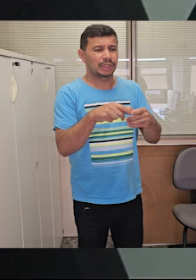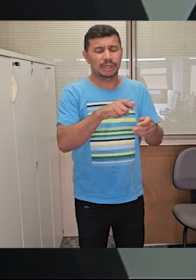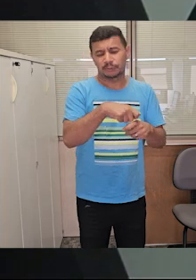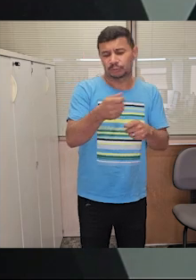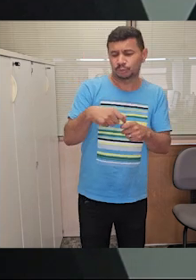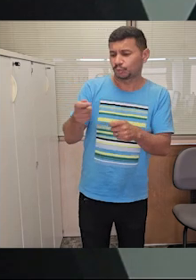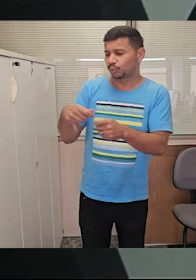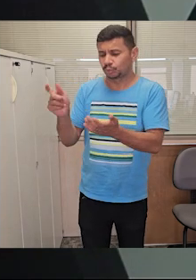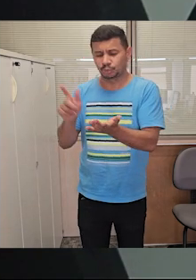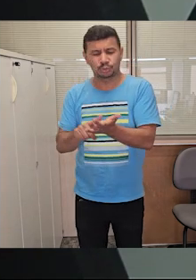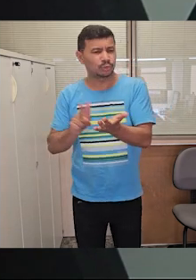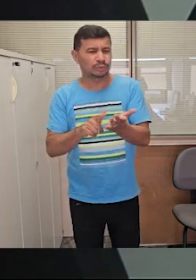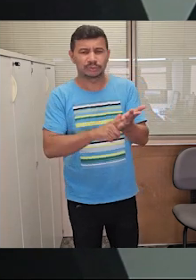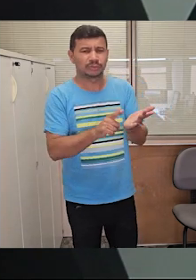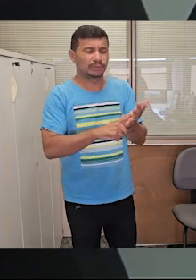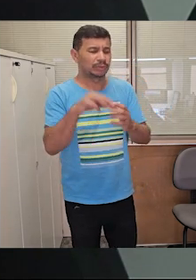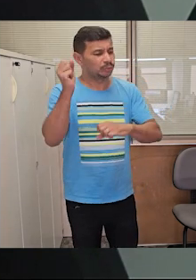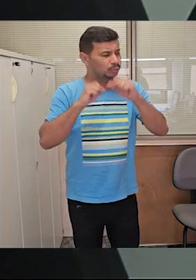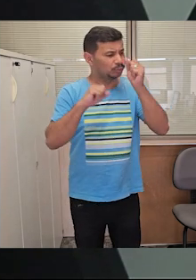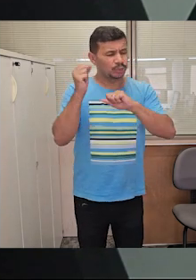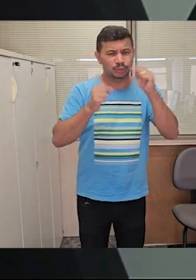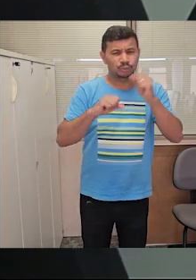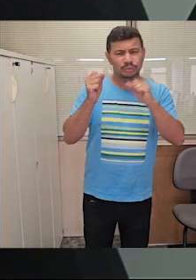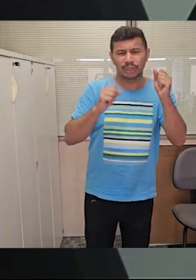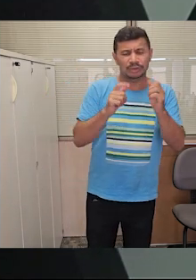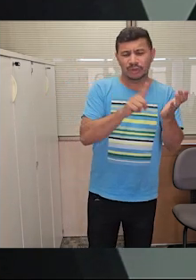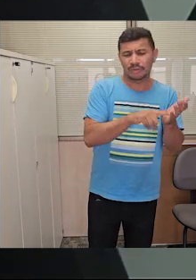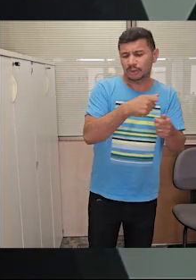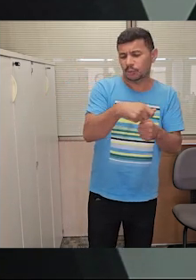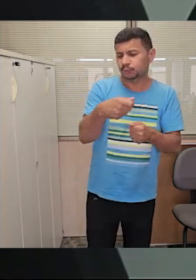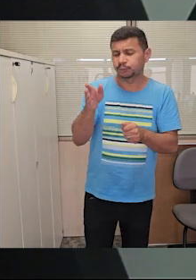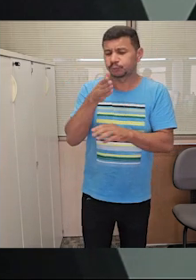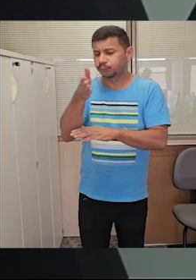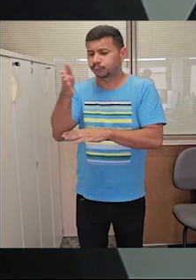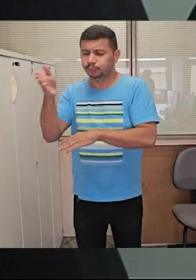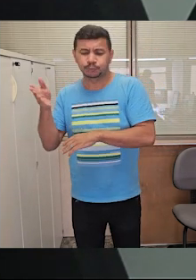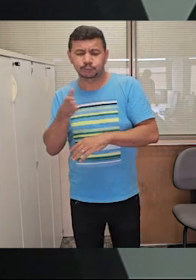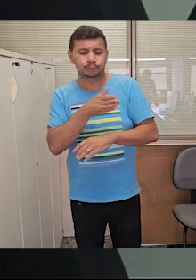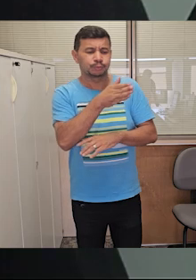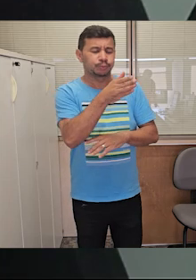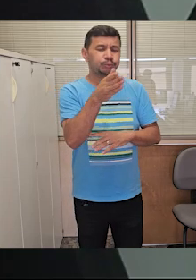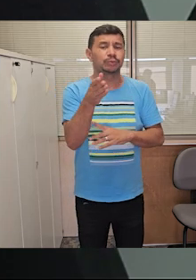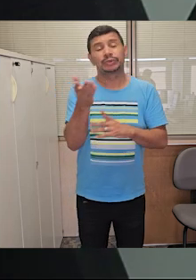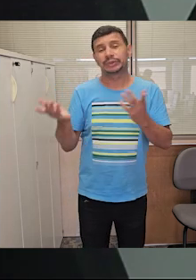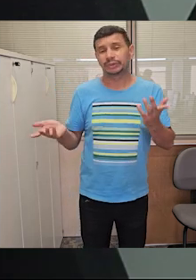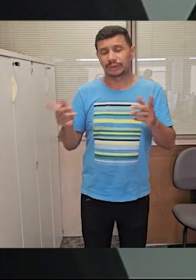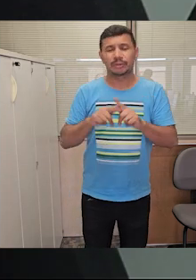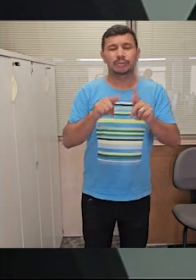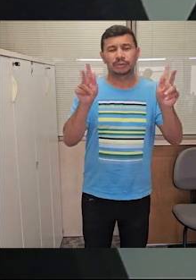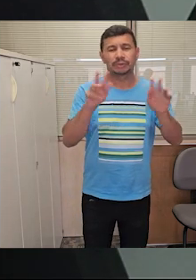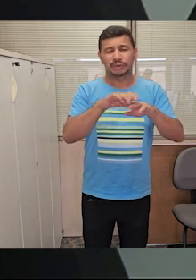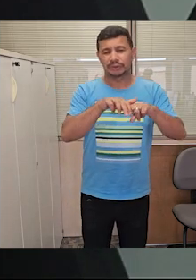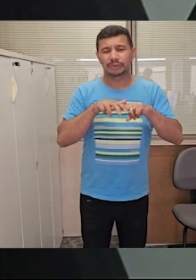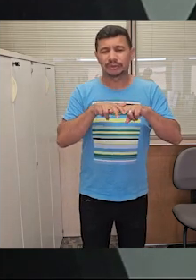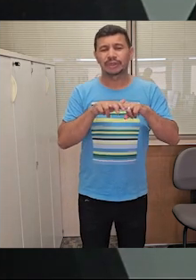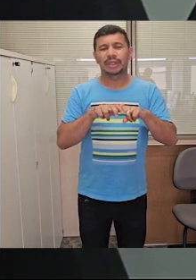portas de fábricas do ABC de São Paulo, pedindo solidariedade dos trabalhadores à greve de Osasco. Tá,